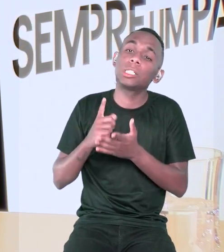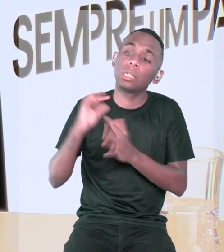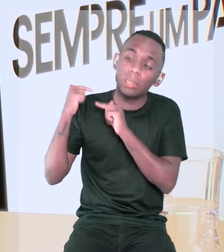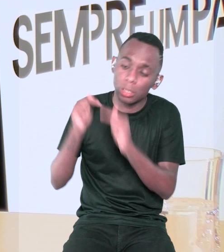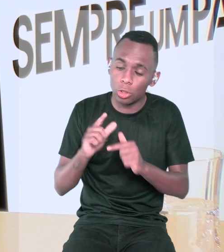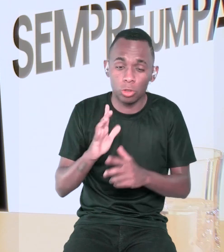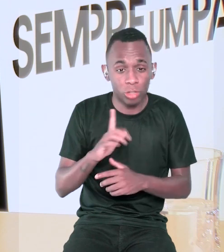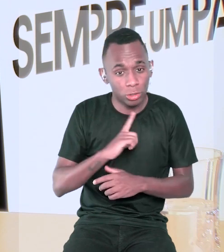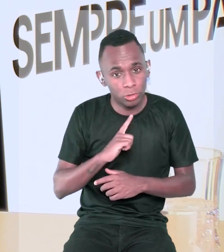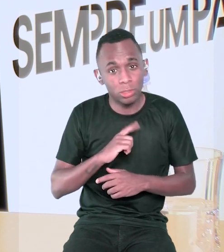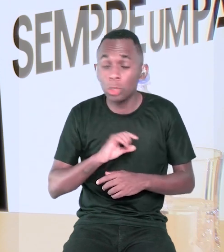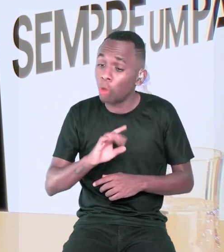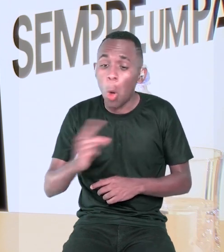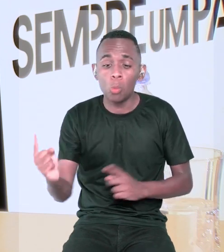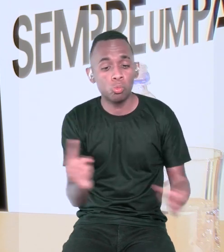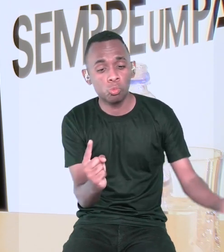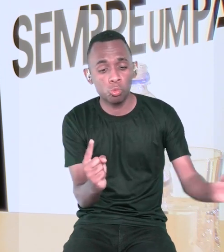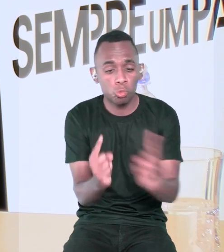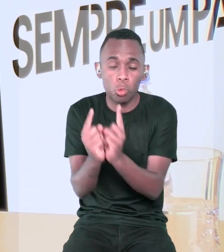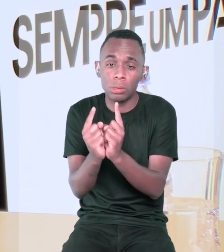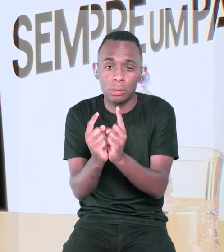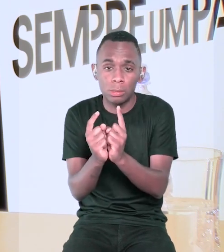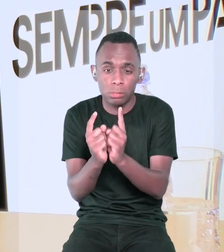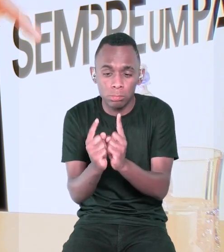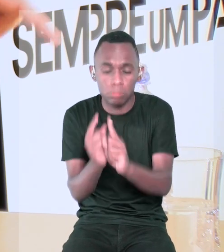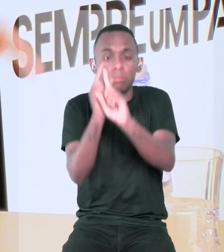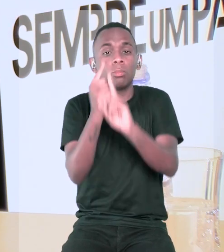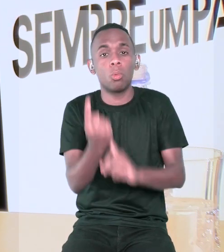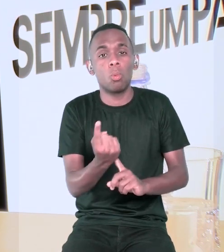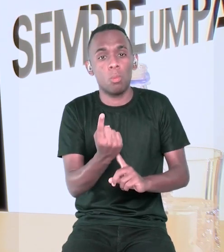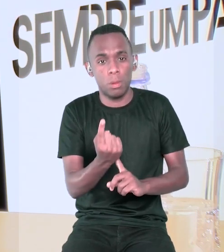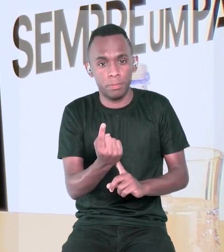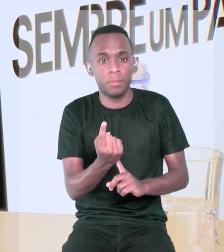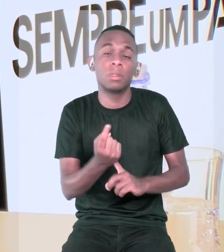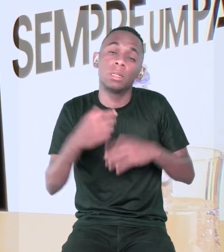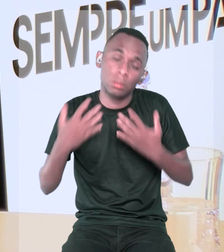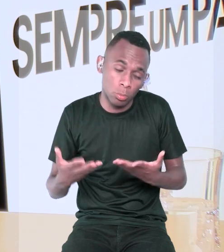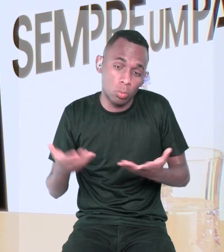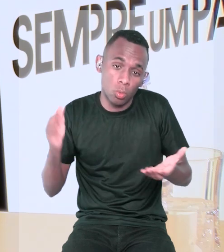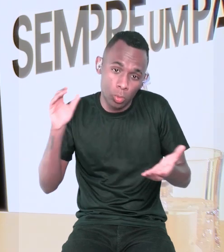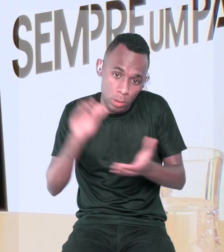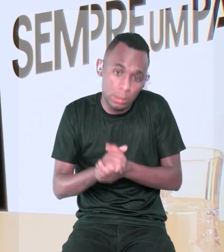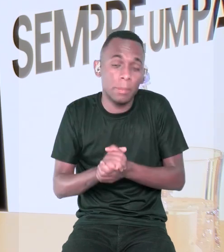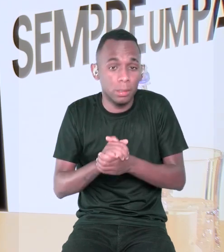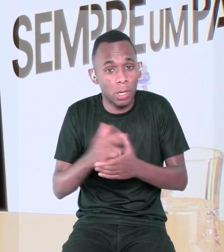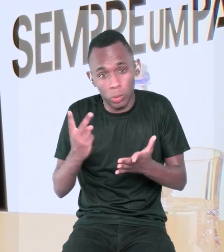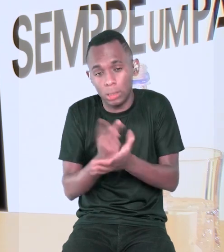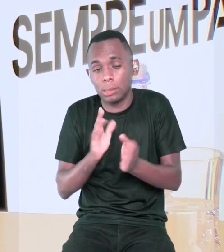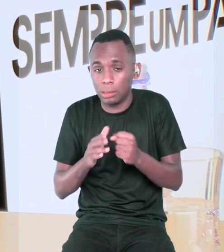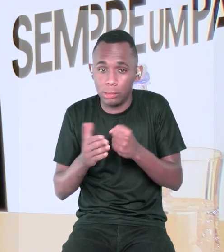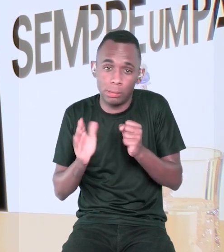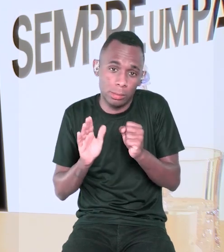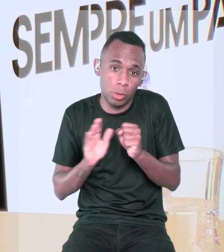pela tradição. Só junta os dois, como pessoas únicas. Não por acaso o casamento é